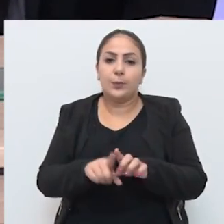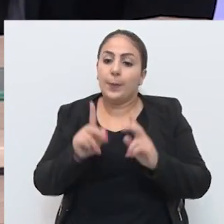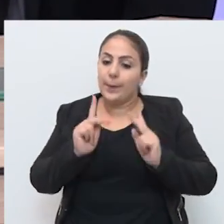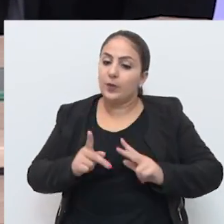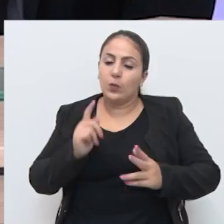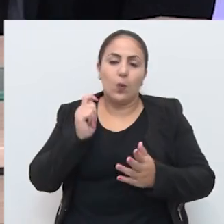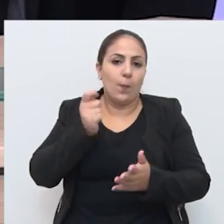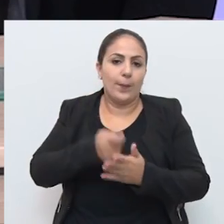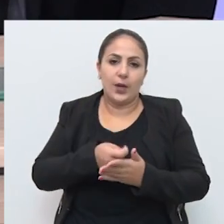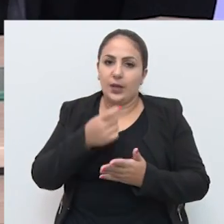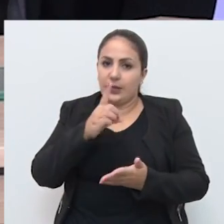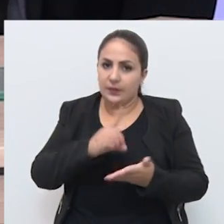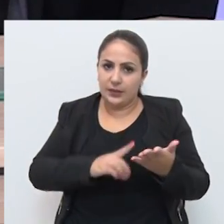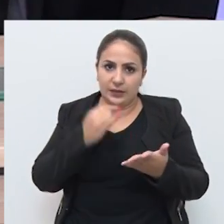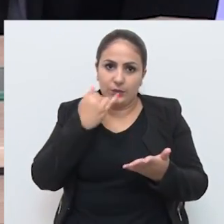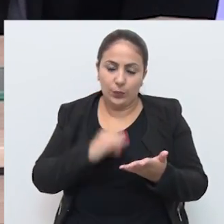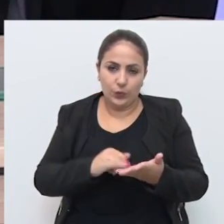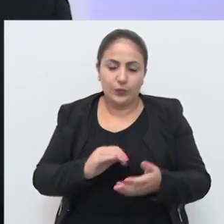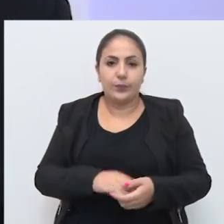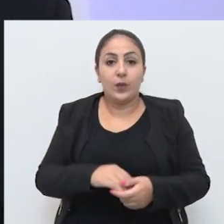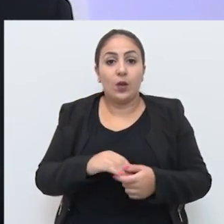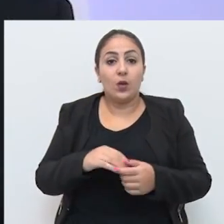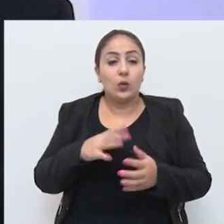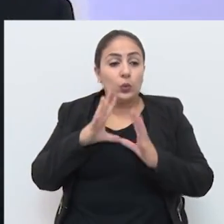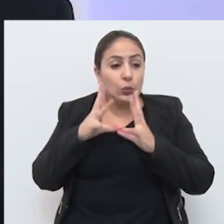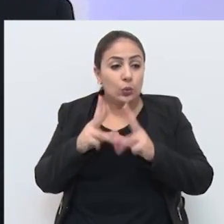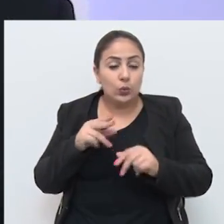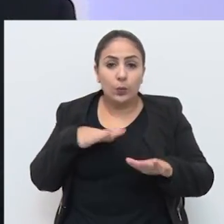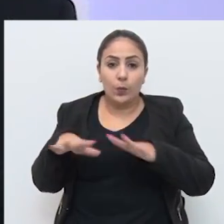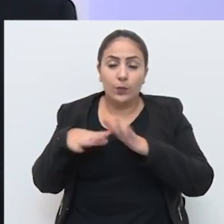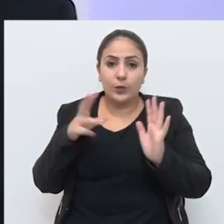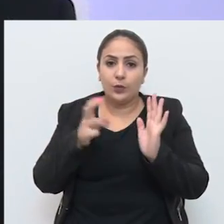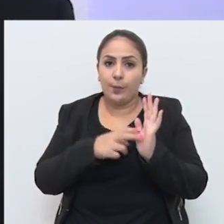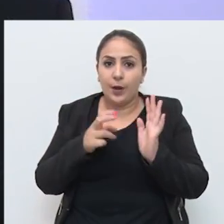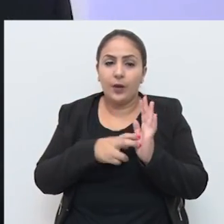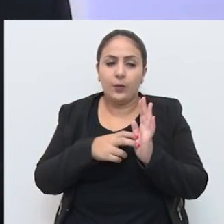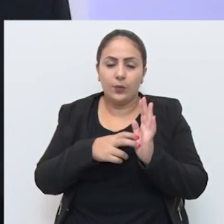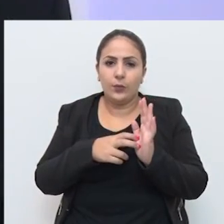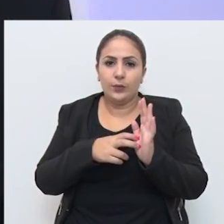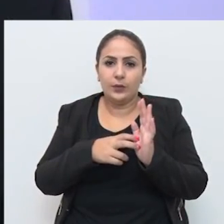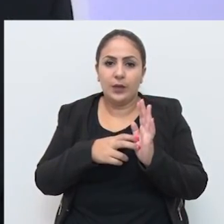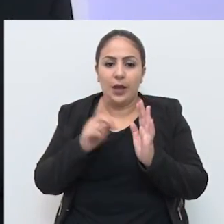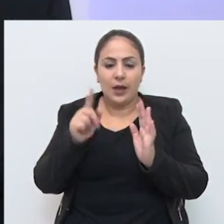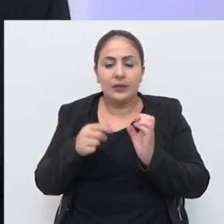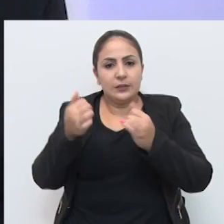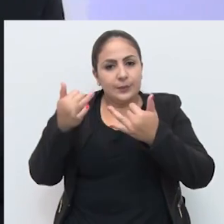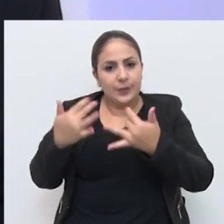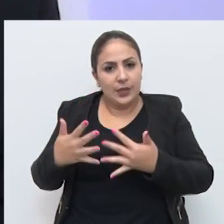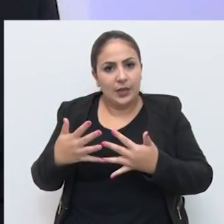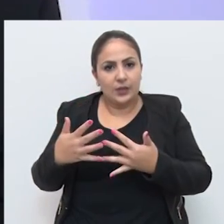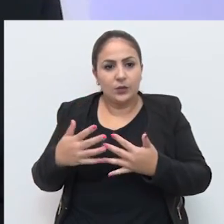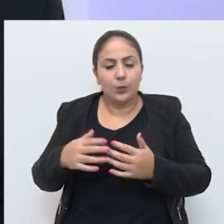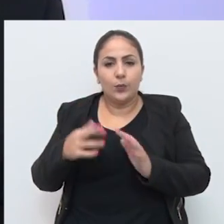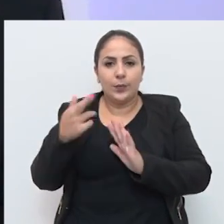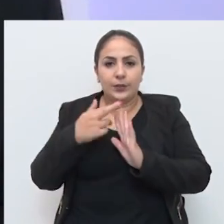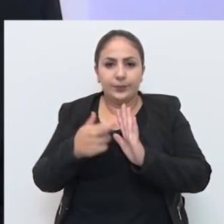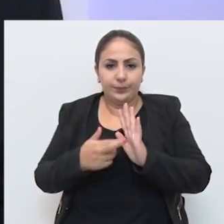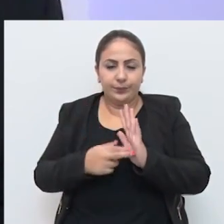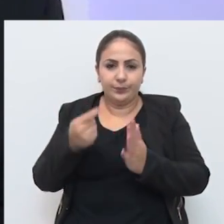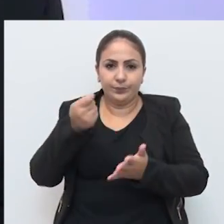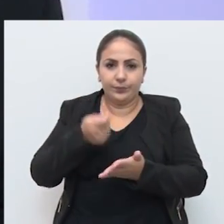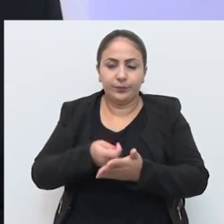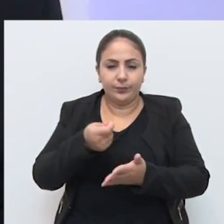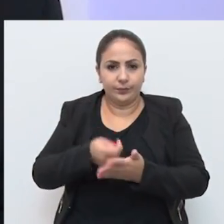também são obrigadas a declarar. Então, todos os casos de movimentação bancária, em princípio, eles vão ser justificados por algum critério